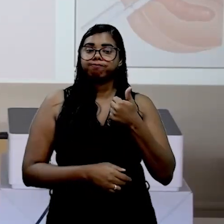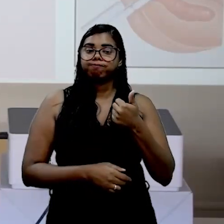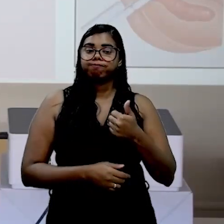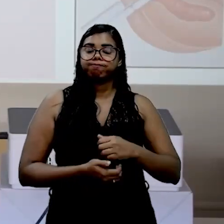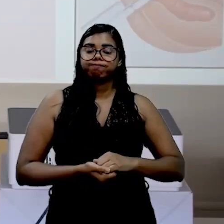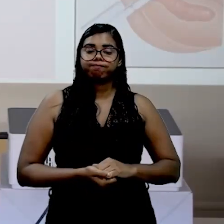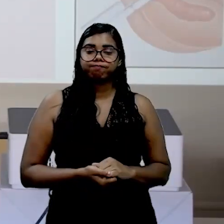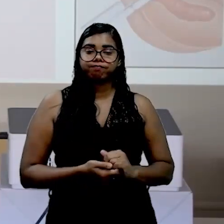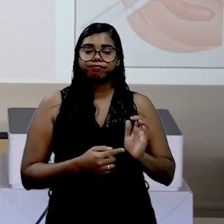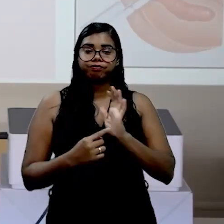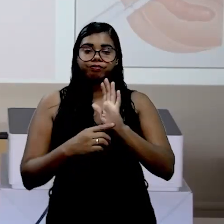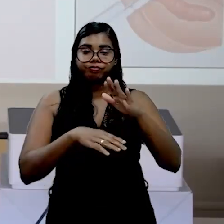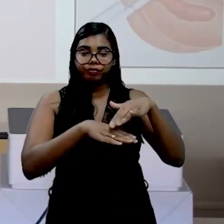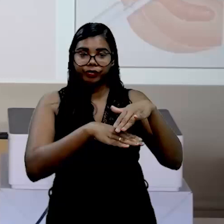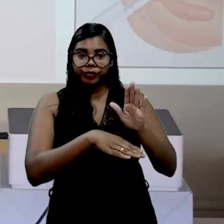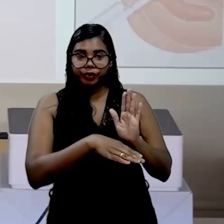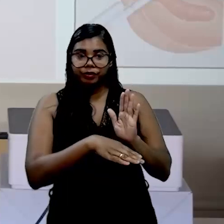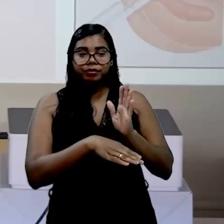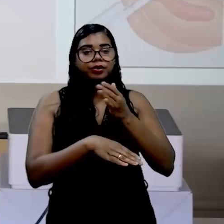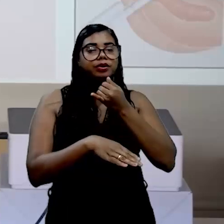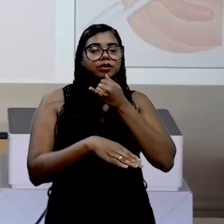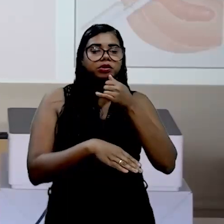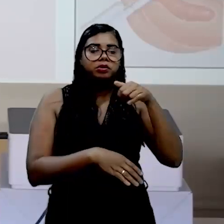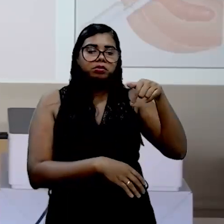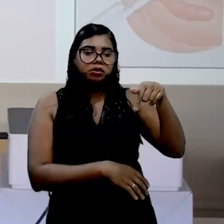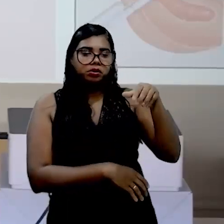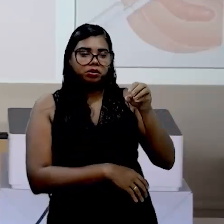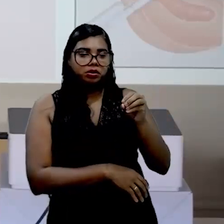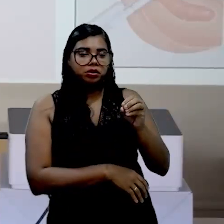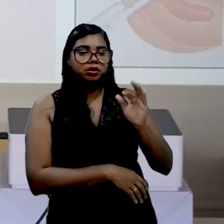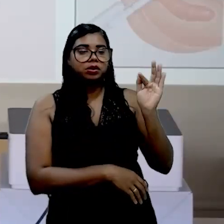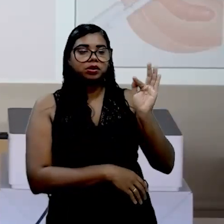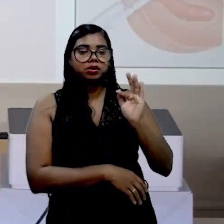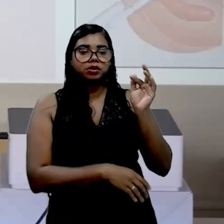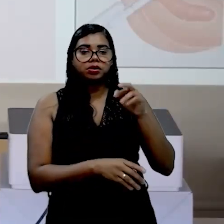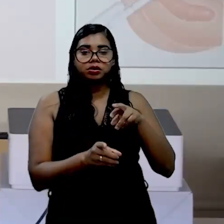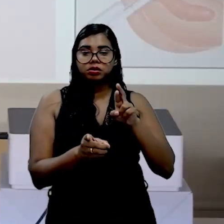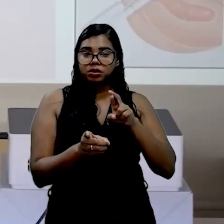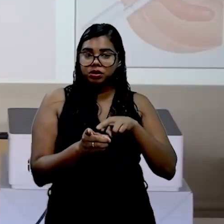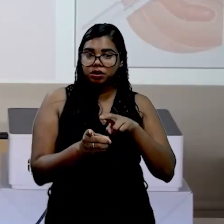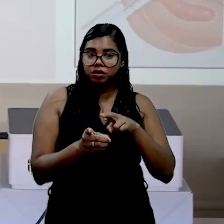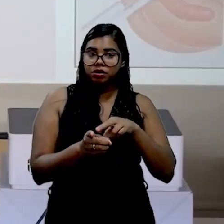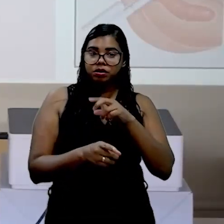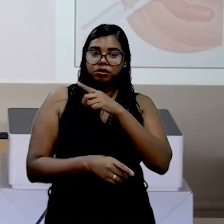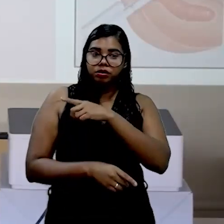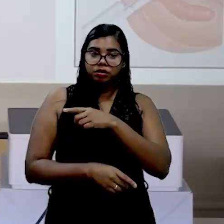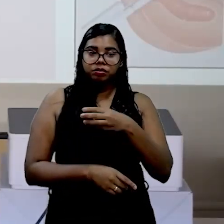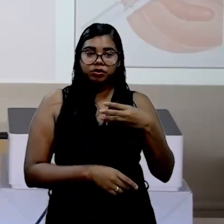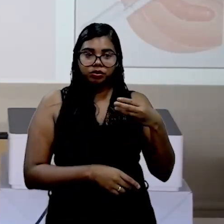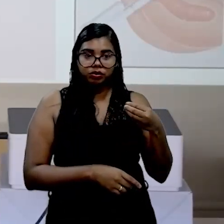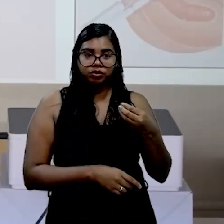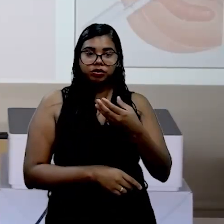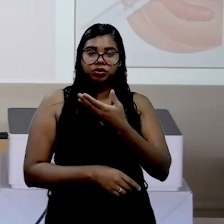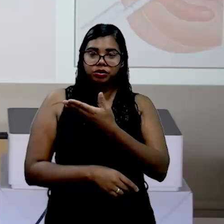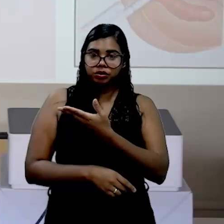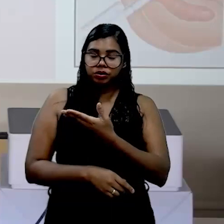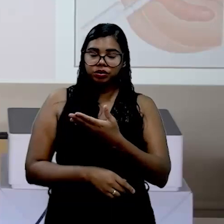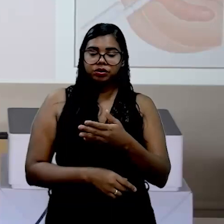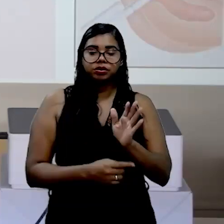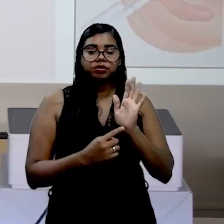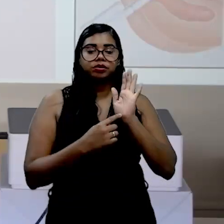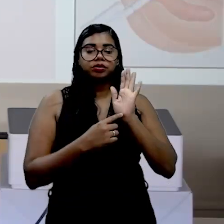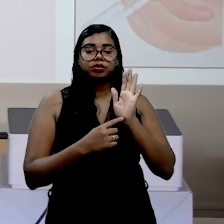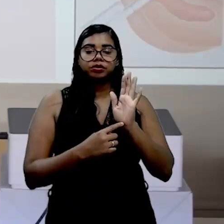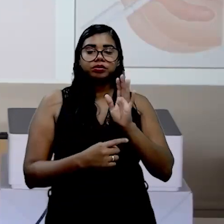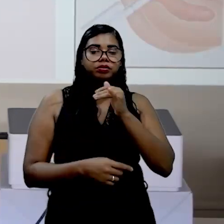área que tem mais, né? Digamos que tem 70% da próstata da área com isso aqui e 30% com esse. Então, o que vem na frente